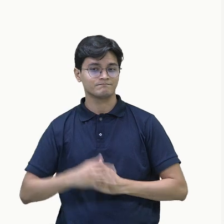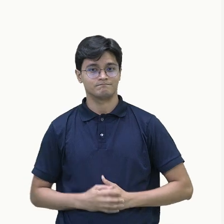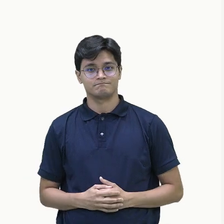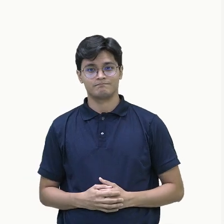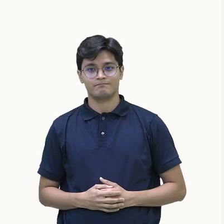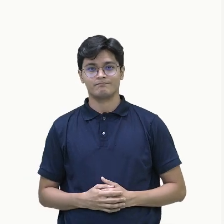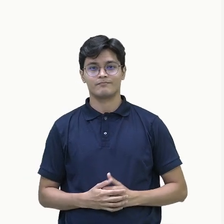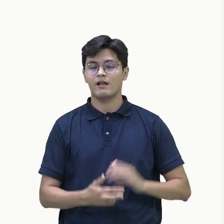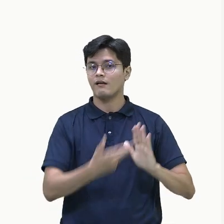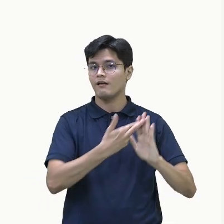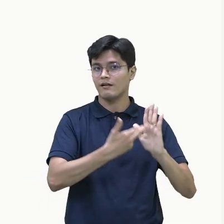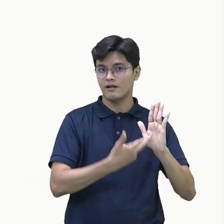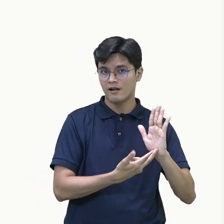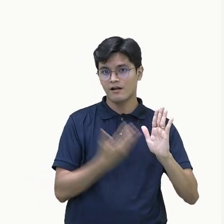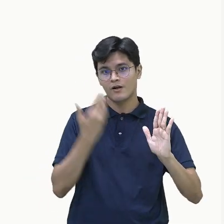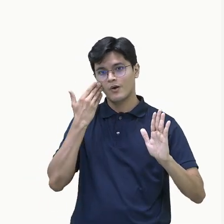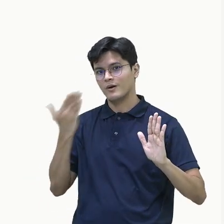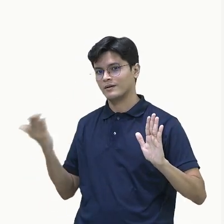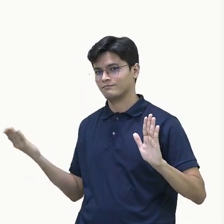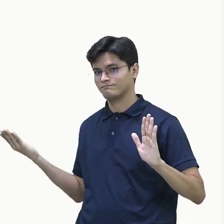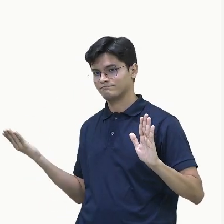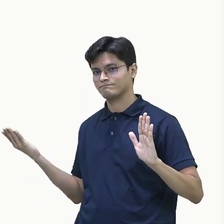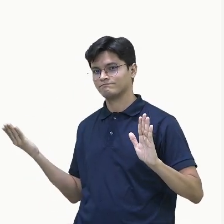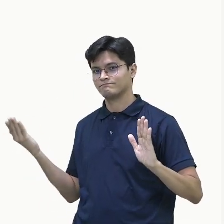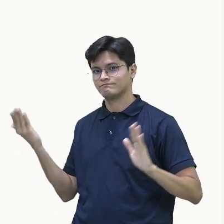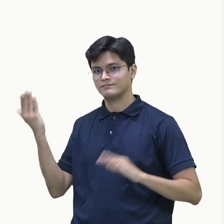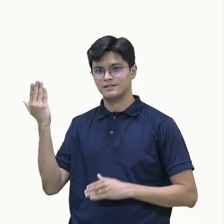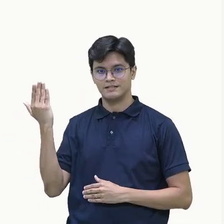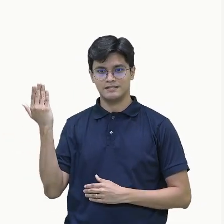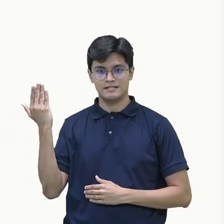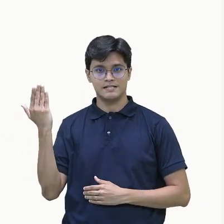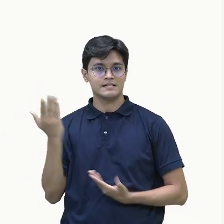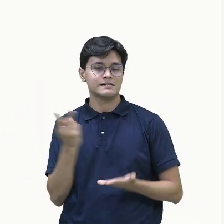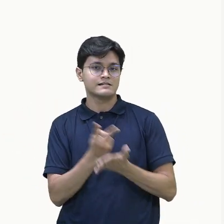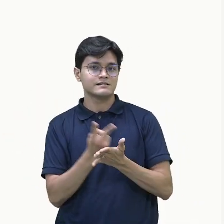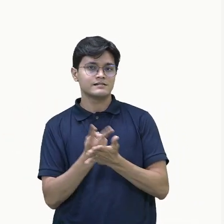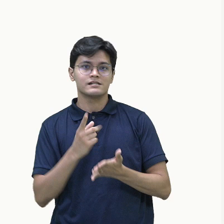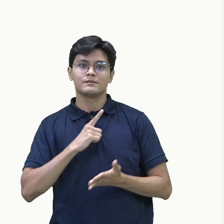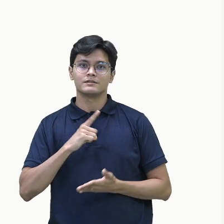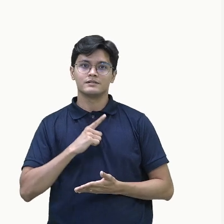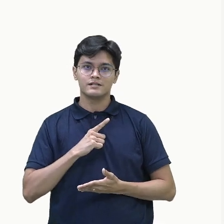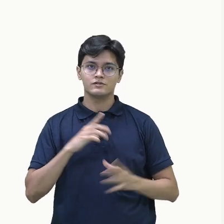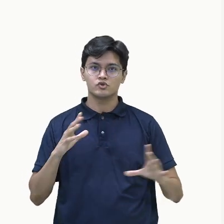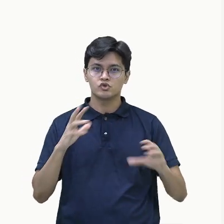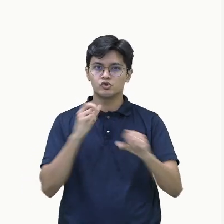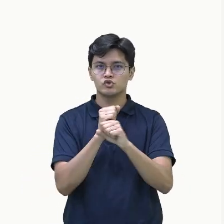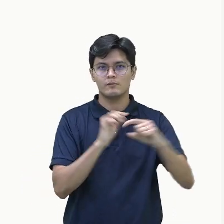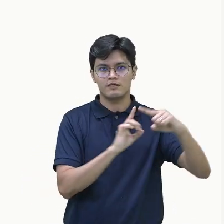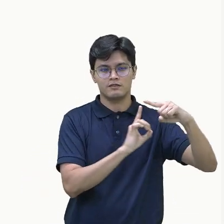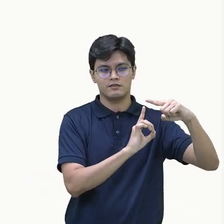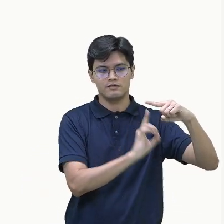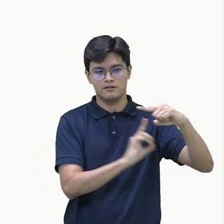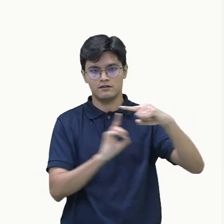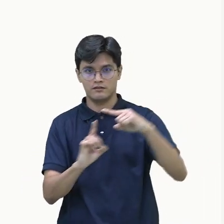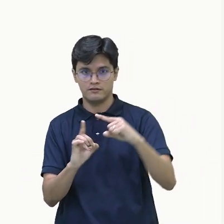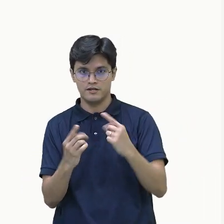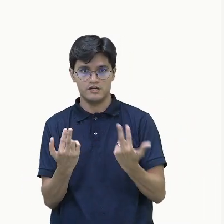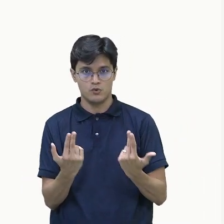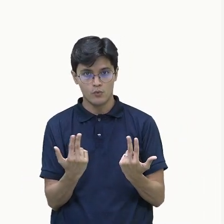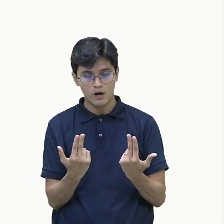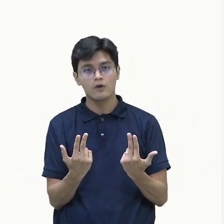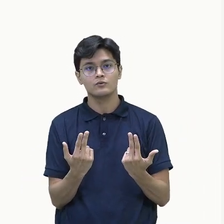está aqui do nosso lado, ó. Toda vez que eu tenho soma com denominadores iguais, o que é que eu faço? Eu vou repetir o